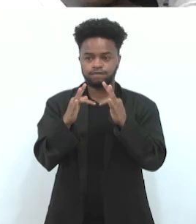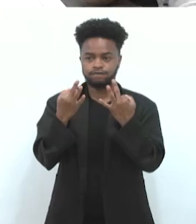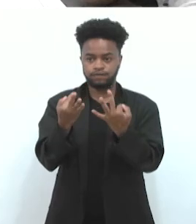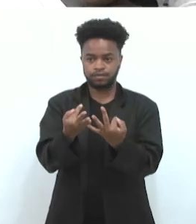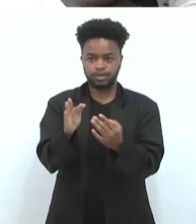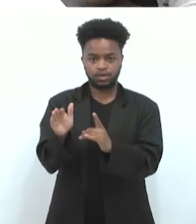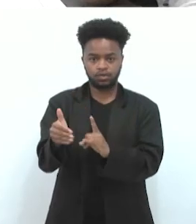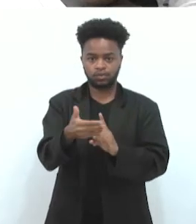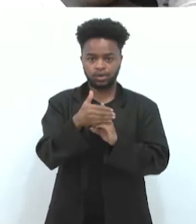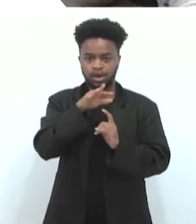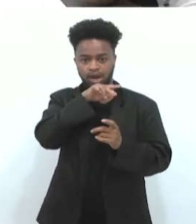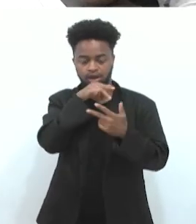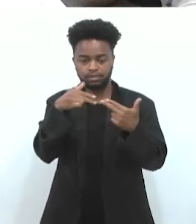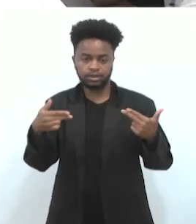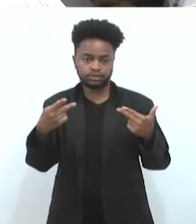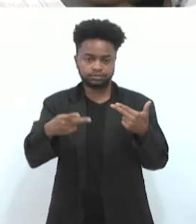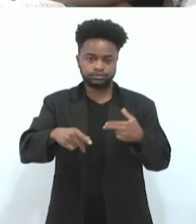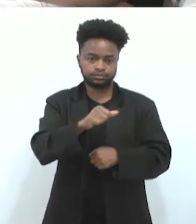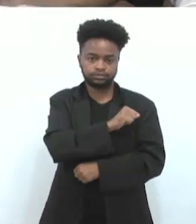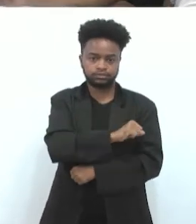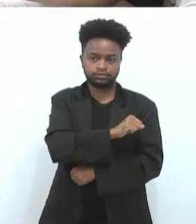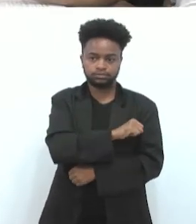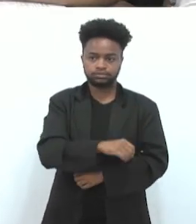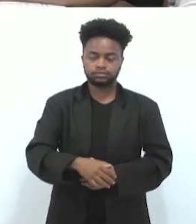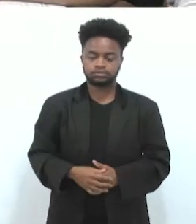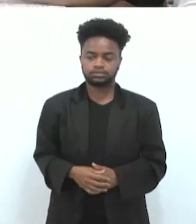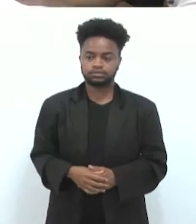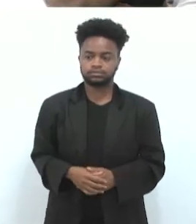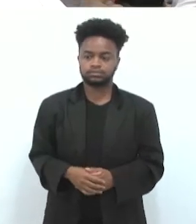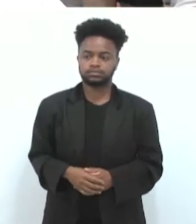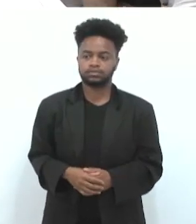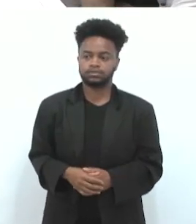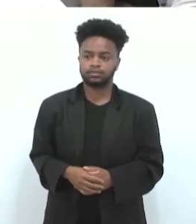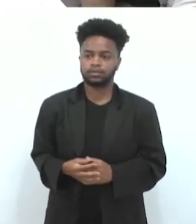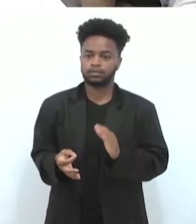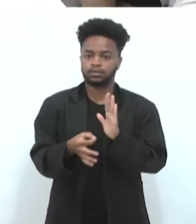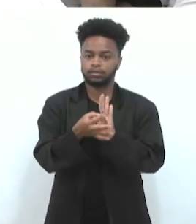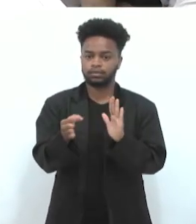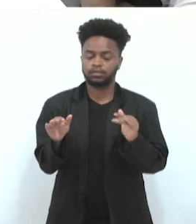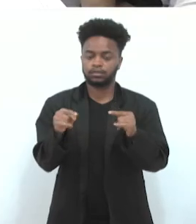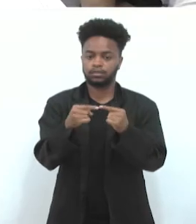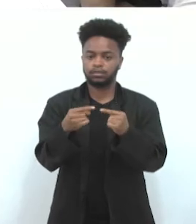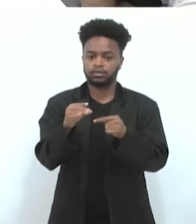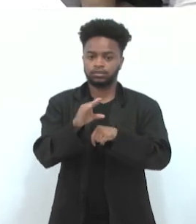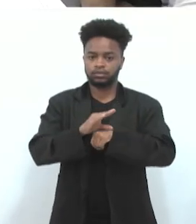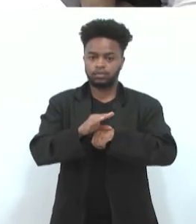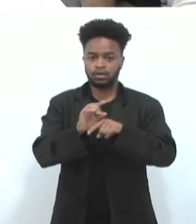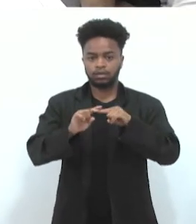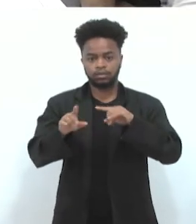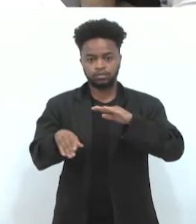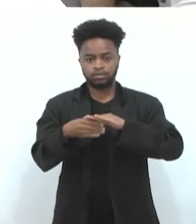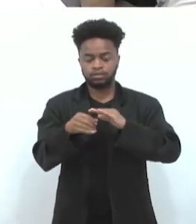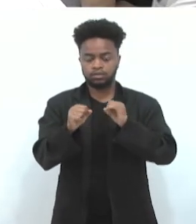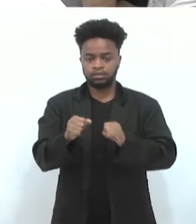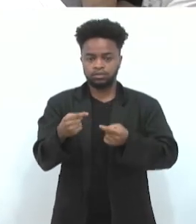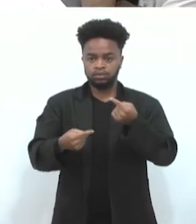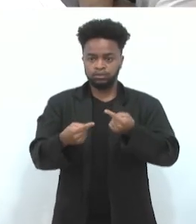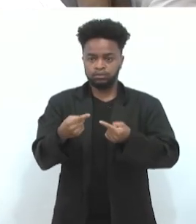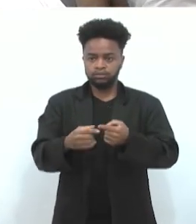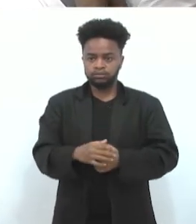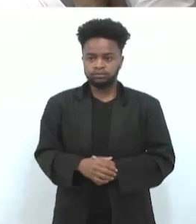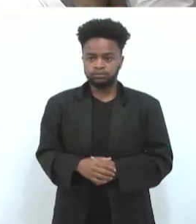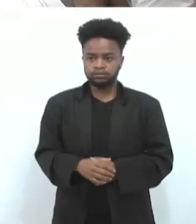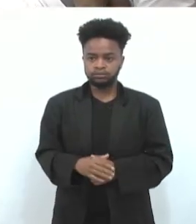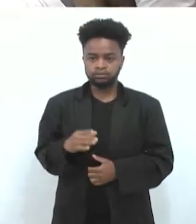animais de estimação no estado do Rio de Janeiro. O parecer é pela constitucionalidade com emenda. Em discussão. Para discutir, presidente. Para